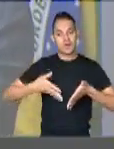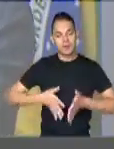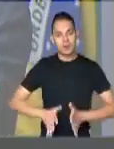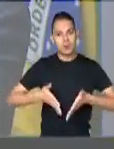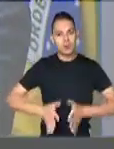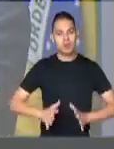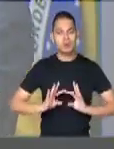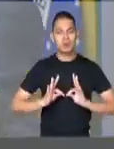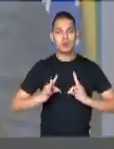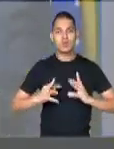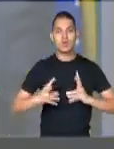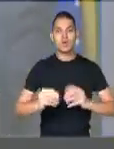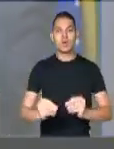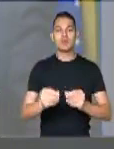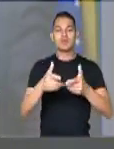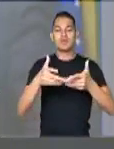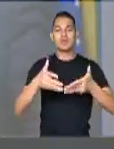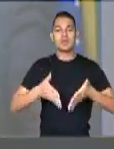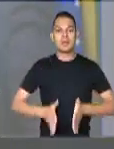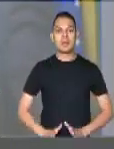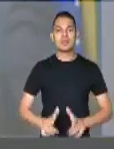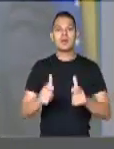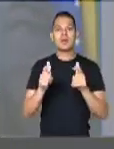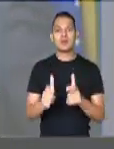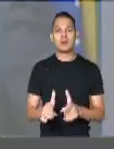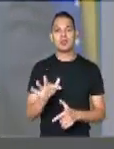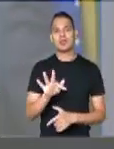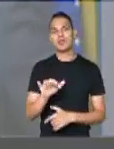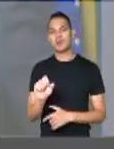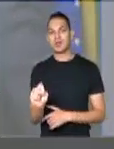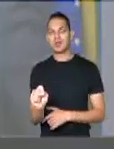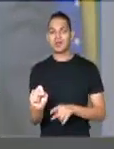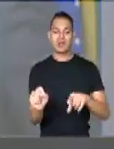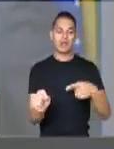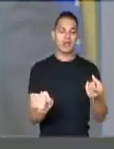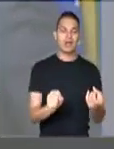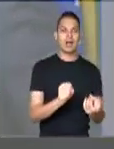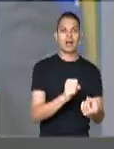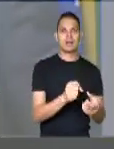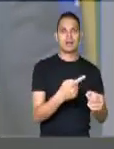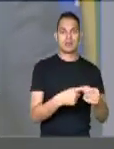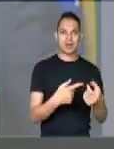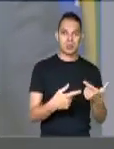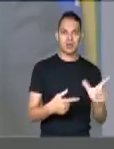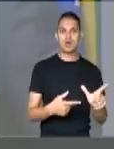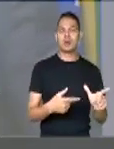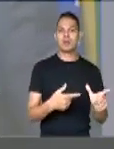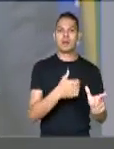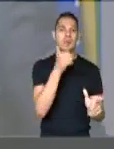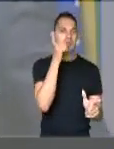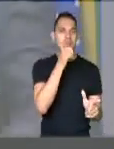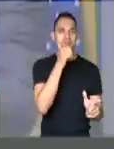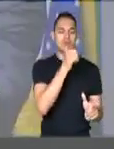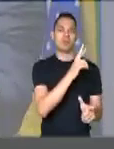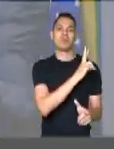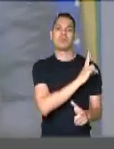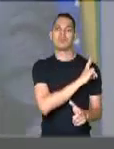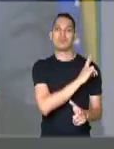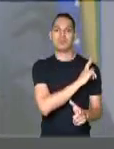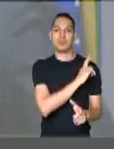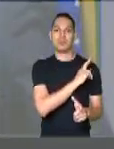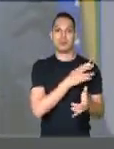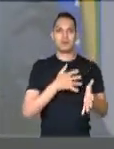nascendo em Feira de Santana. E Serrinha já tinha parteira. Serrinha já tinha